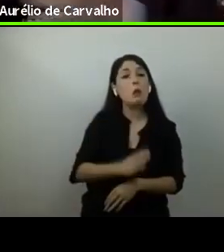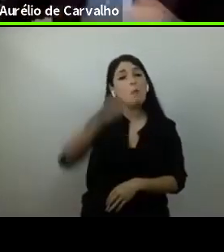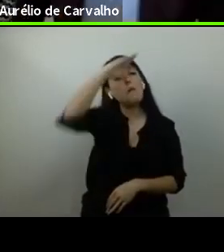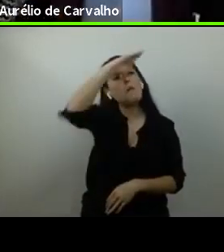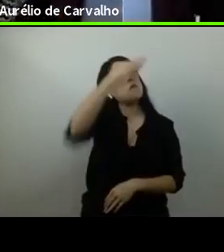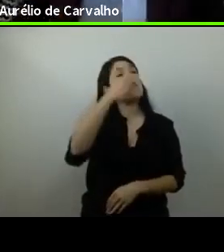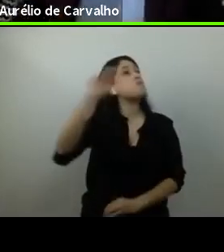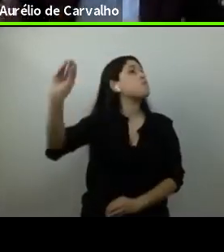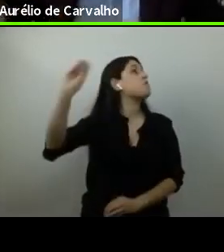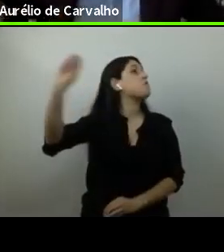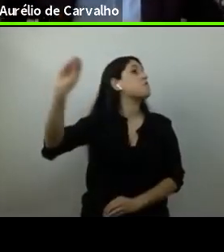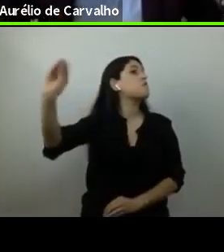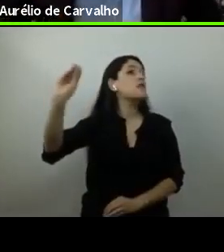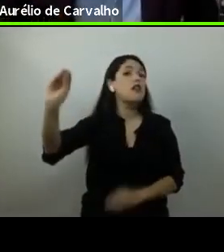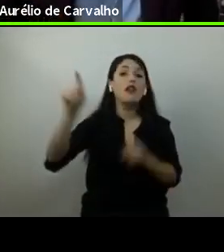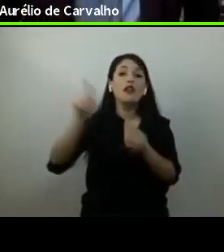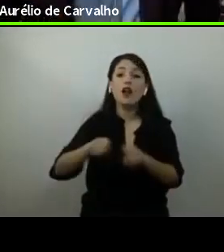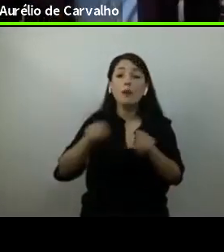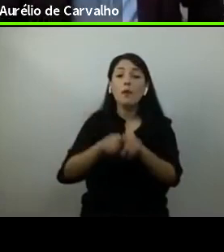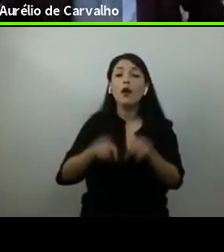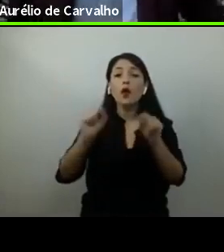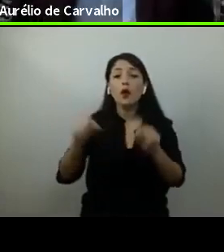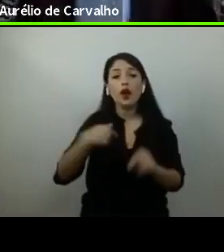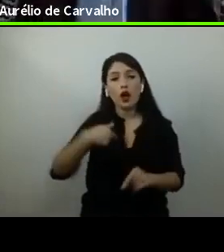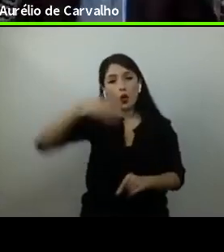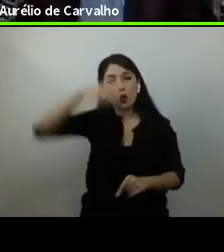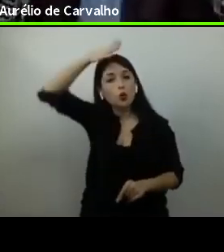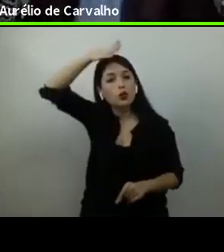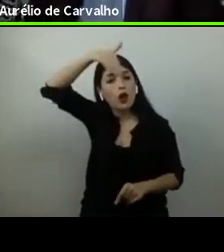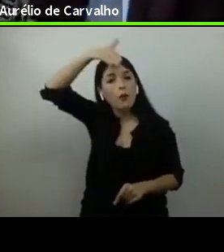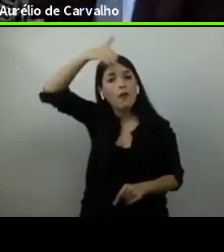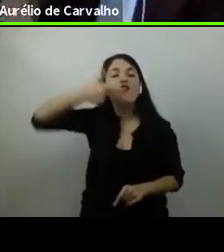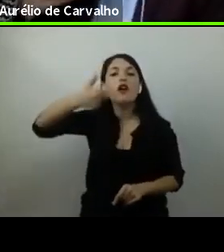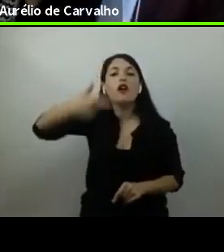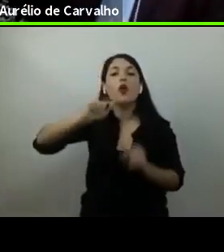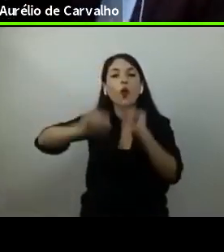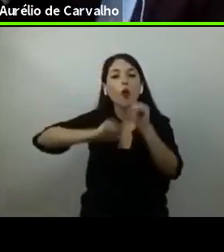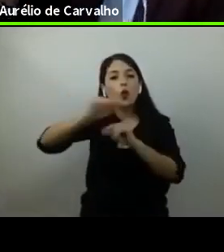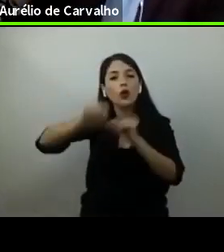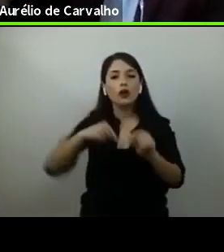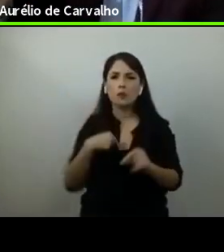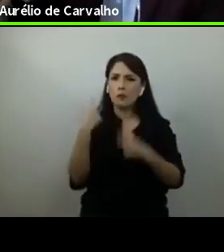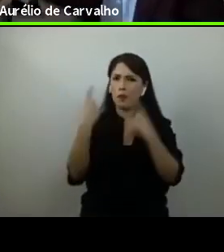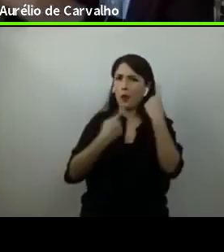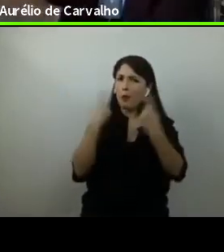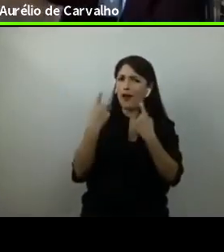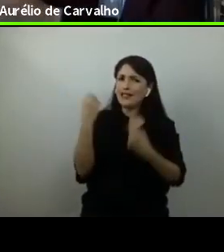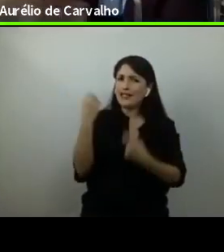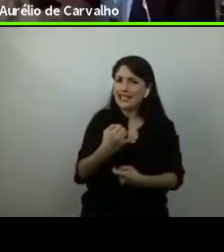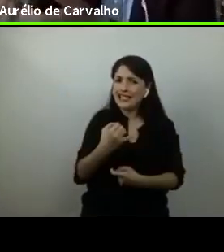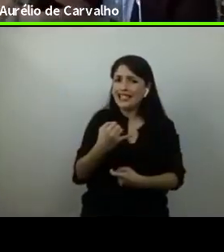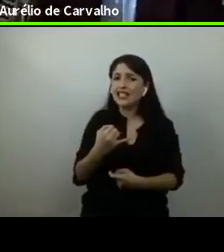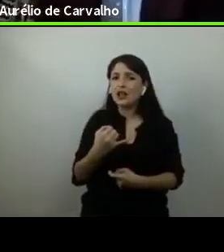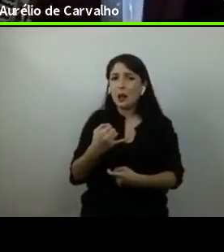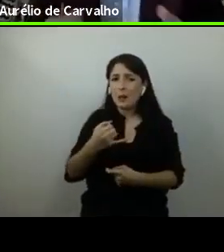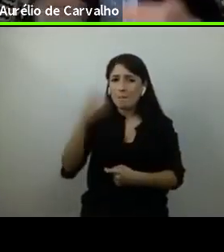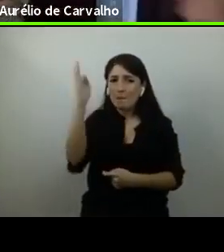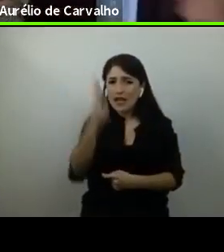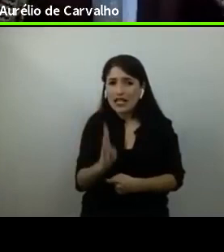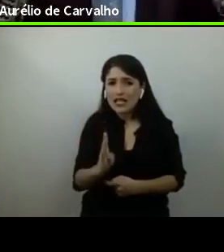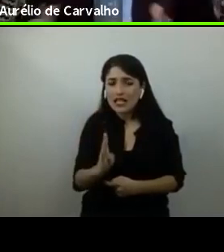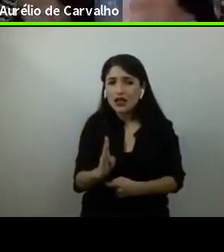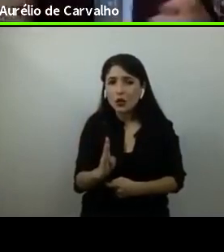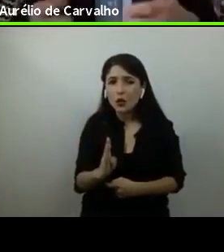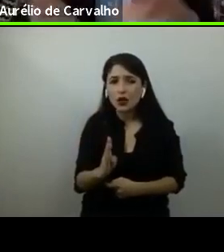principal aliado do presidente da República, o presidente Trump, simplesmente dizer que está extremamente preocupado e que se seguisse os comandos do Brasil nos Estados Unidos,